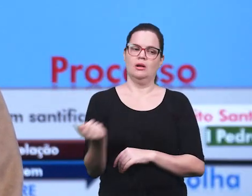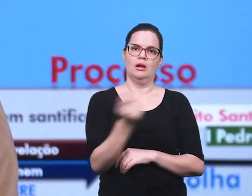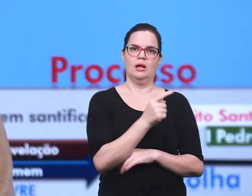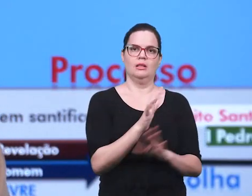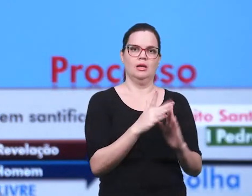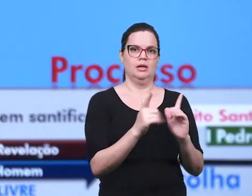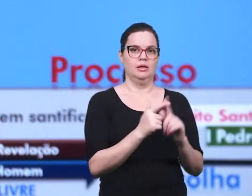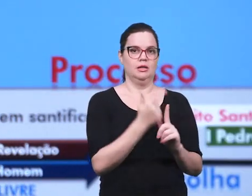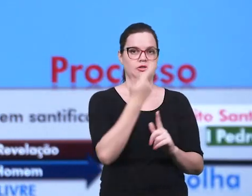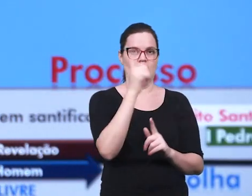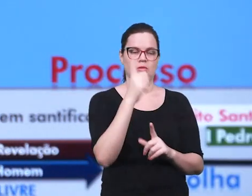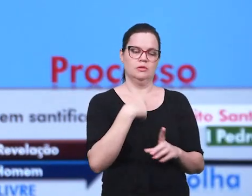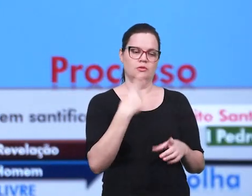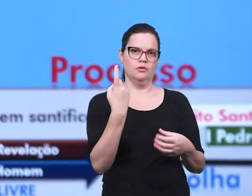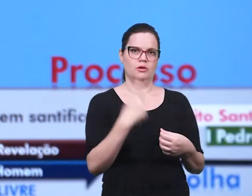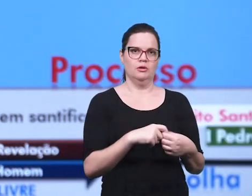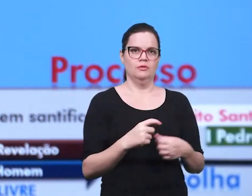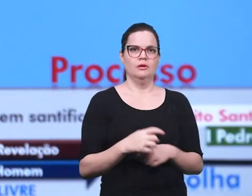da mesma forma.